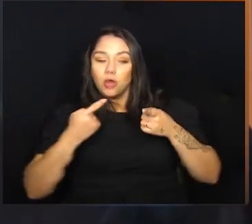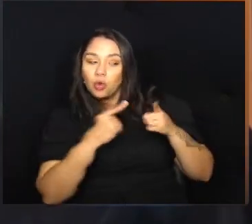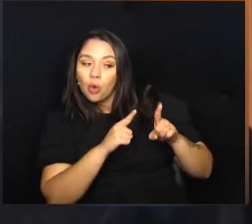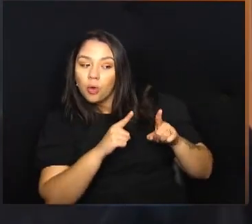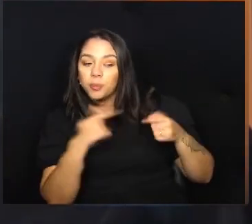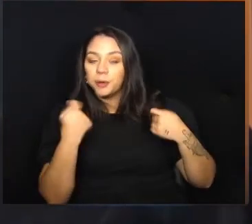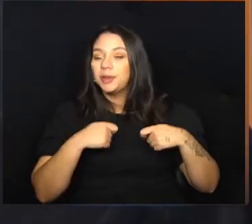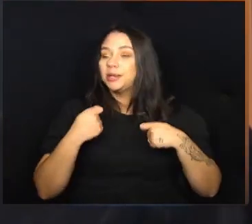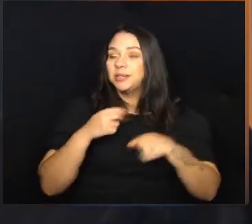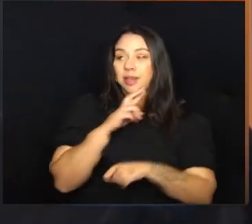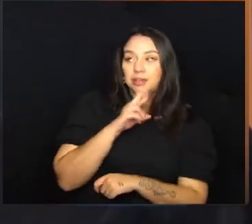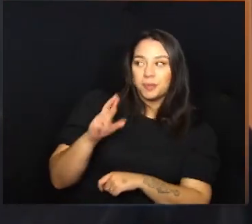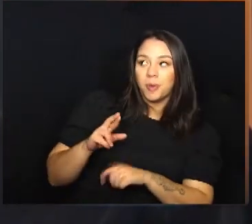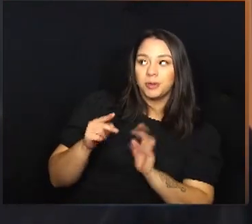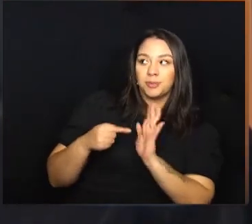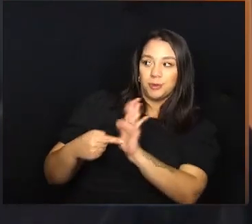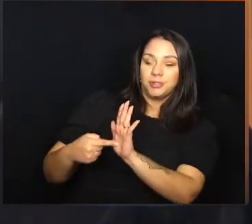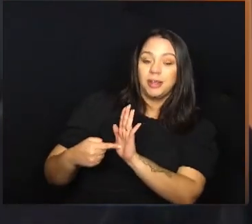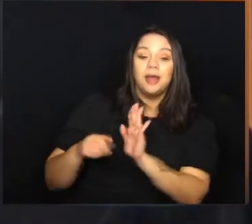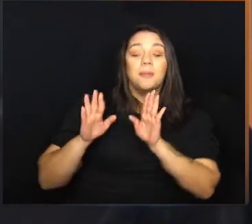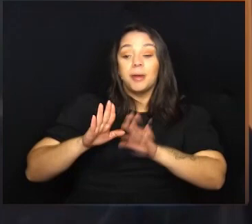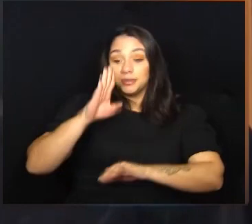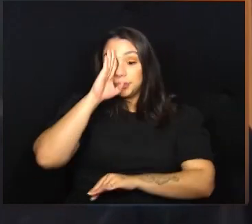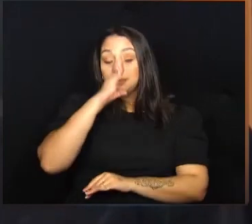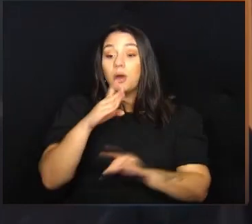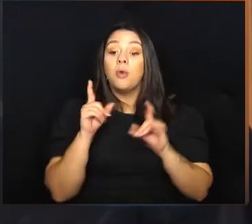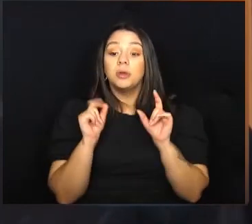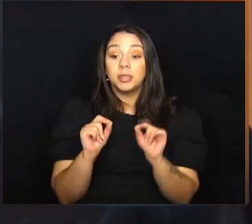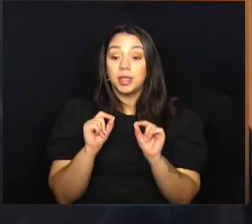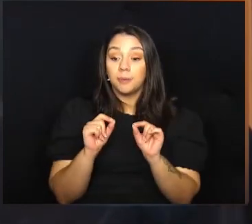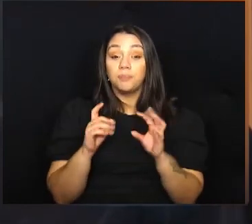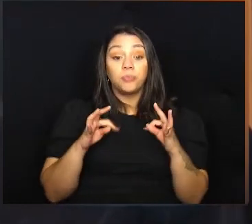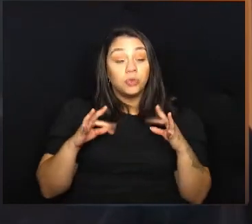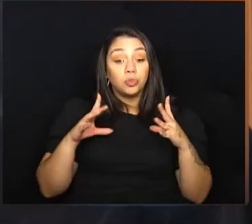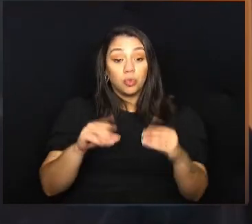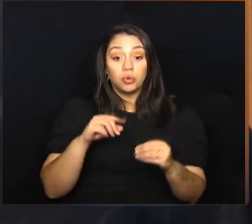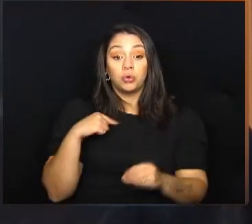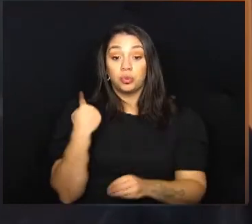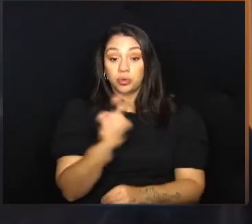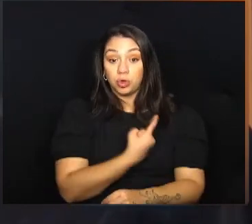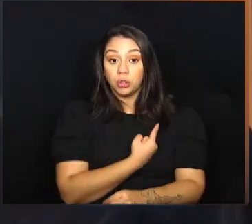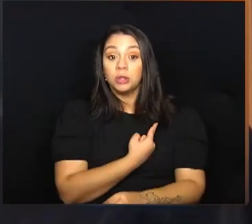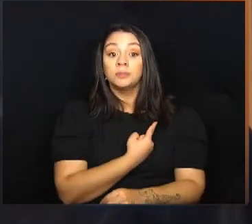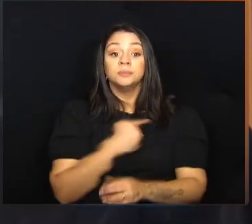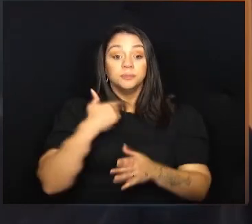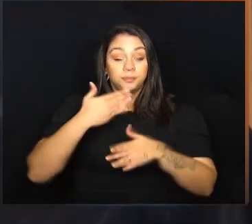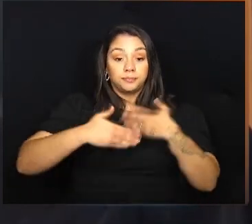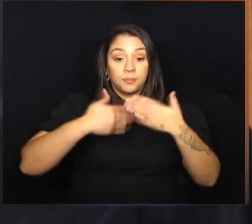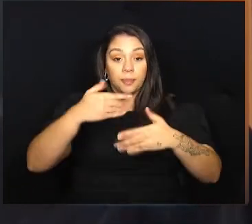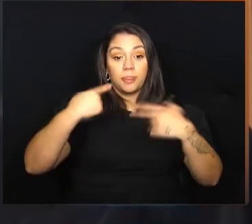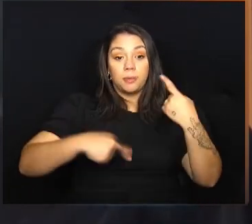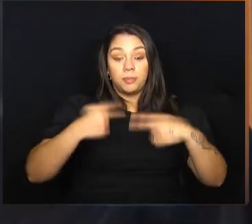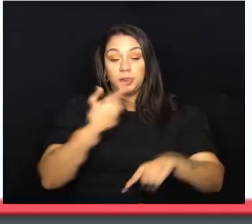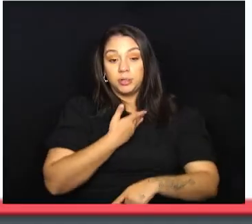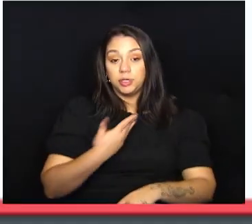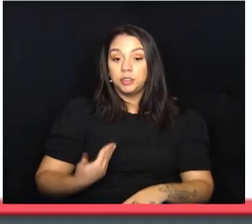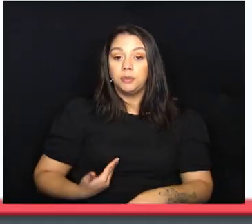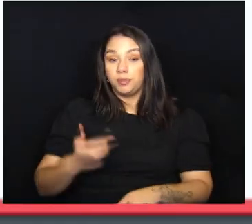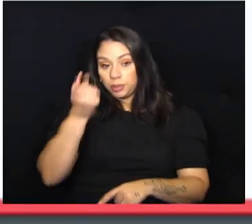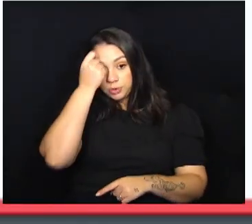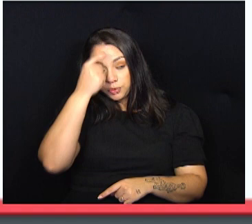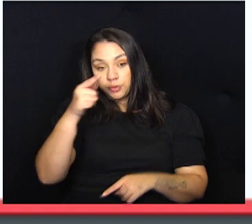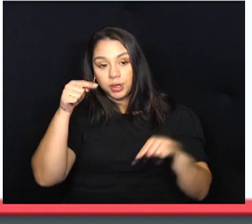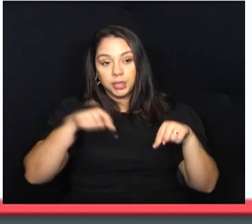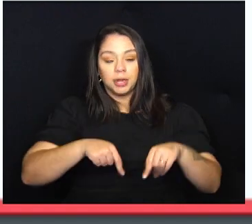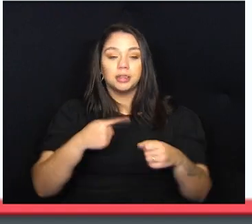dar a resposta, mas, acima de tudo, todos nós queremos que avance a política pública da cultura na cidade. Com